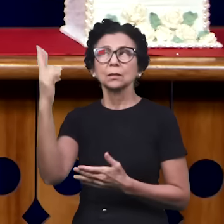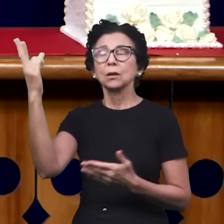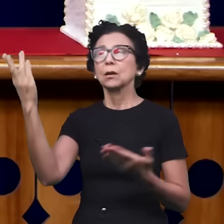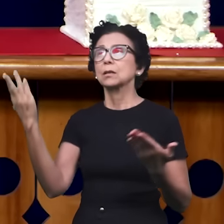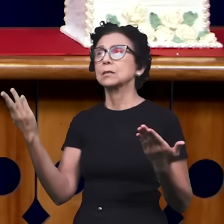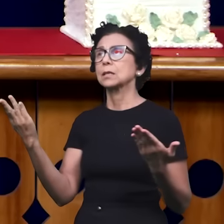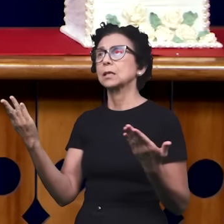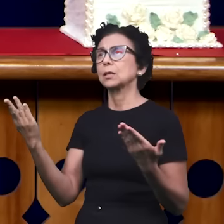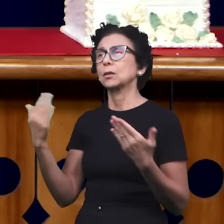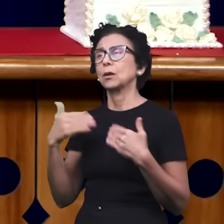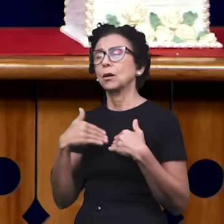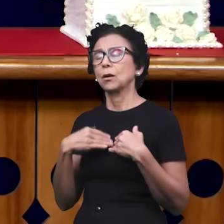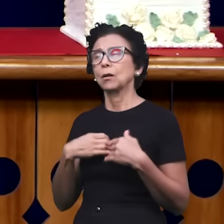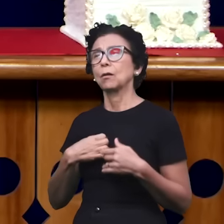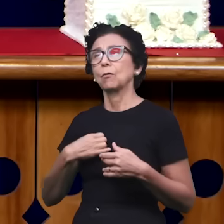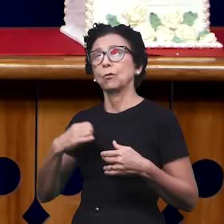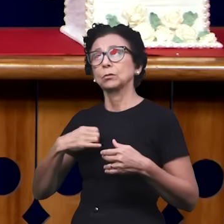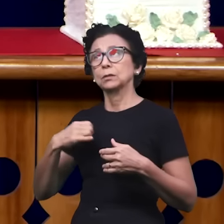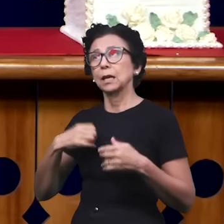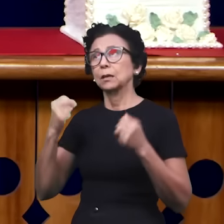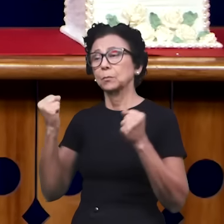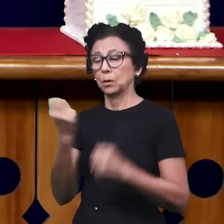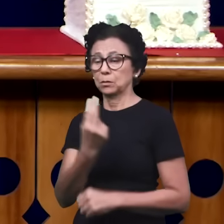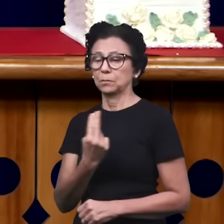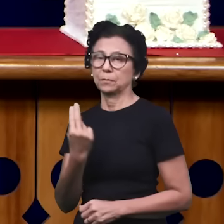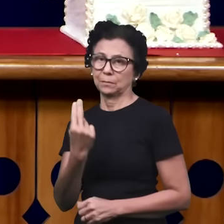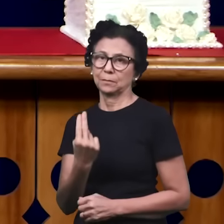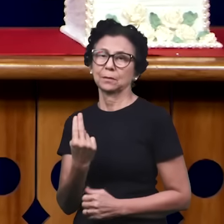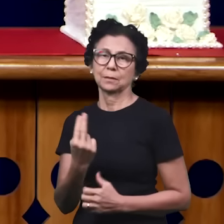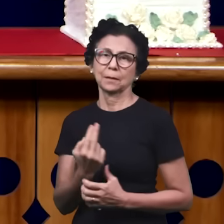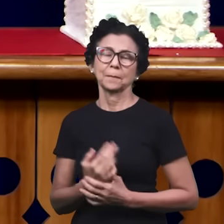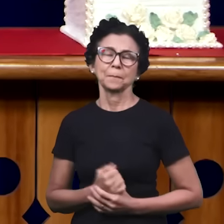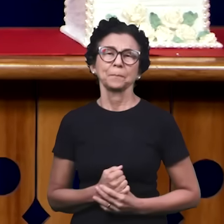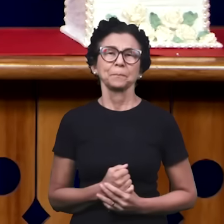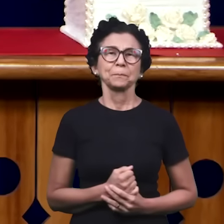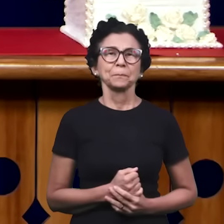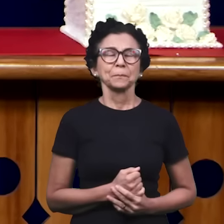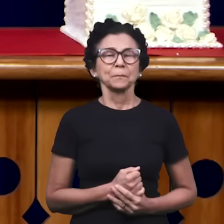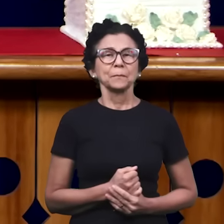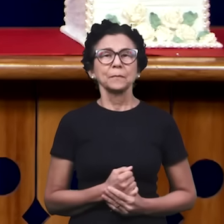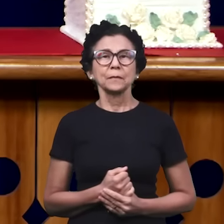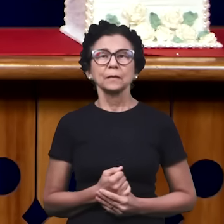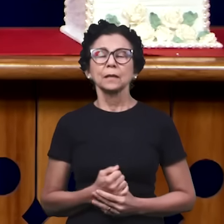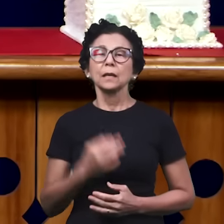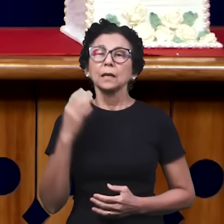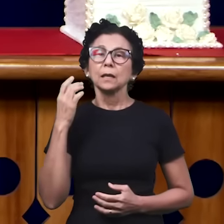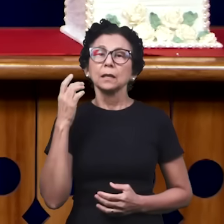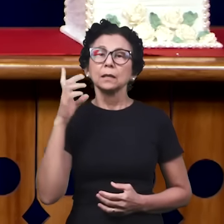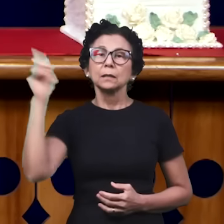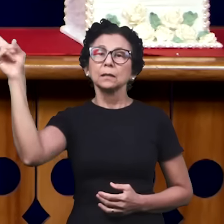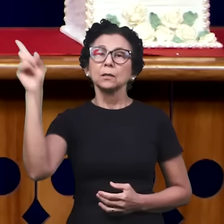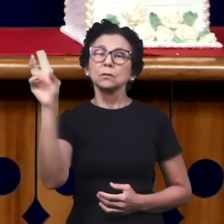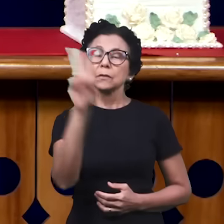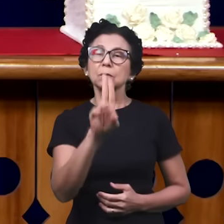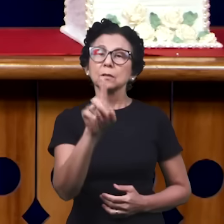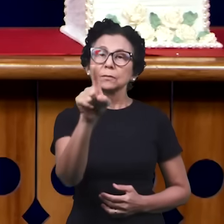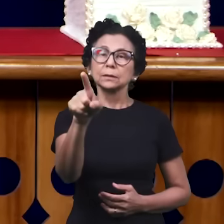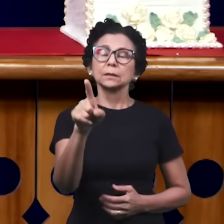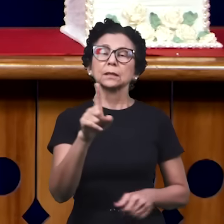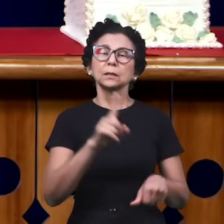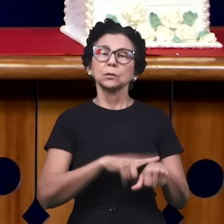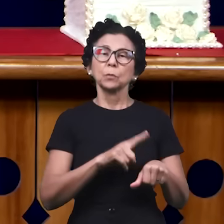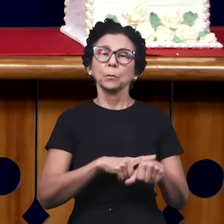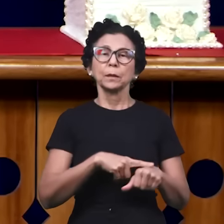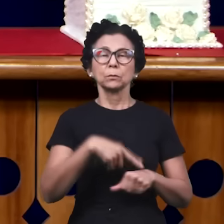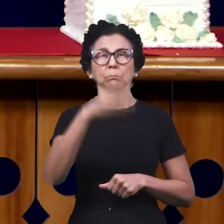estou aqui para servir ao Senhor, para ser instrumento. E esse instrumento o Senhor vai usar através de você tocar, através de você entregar